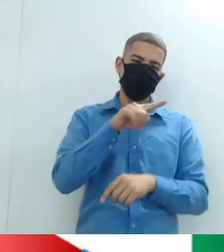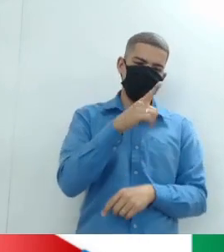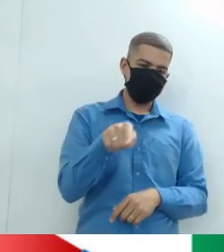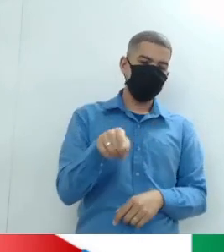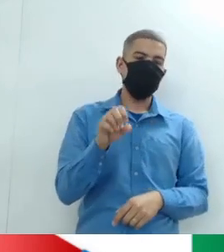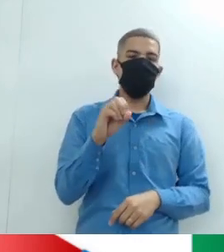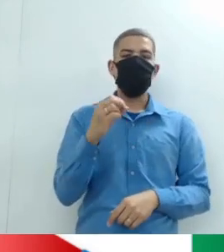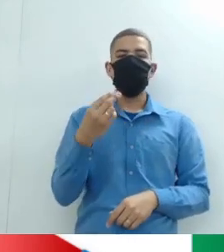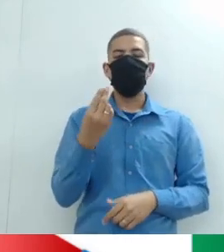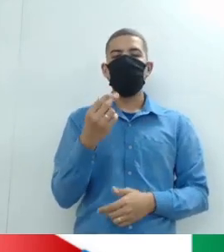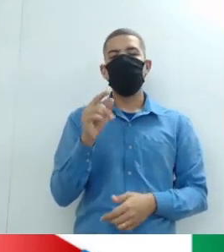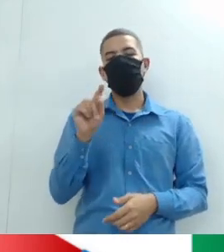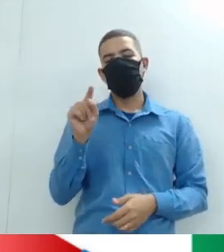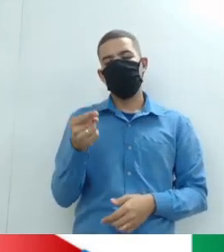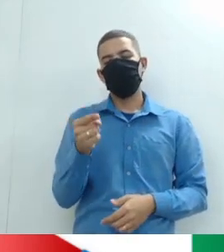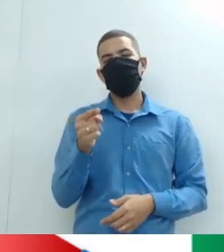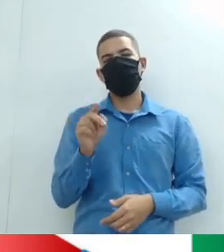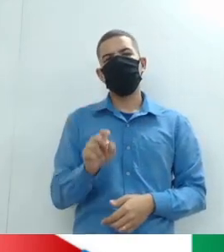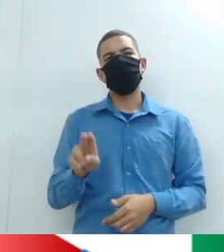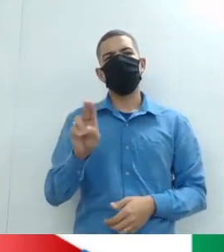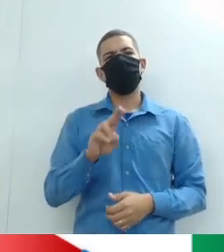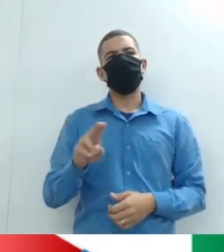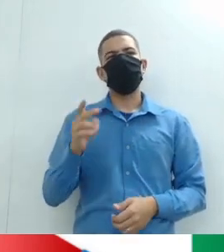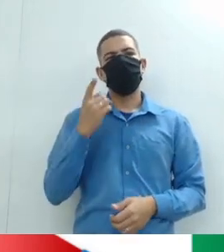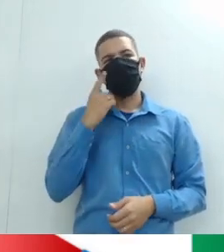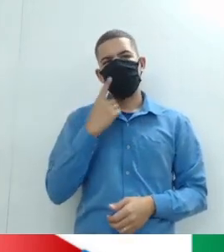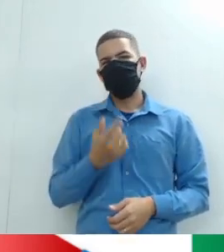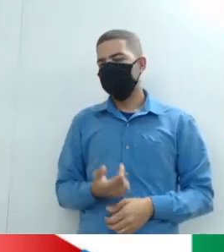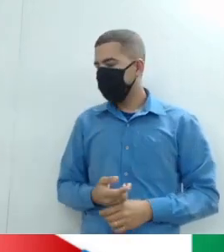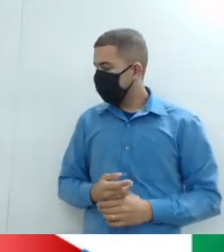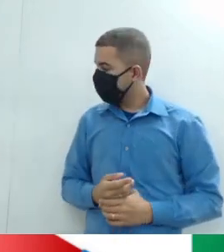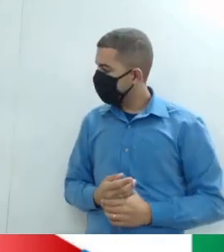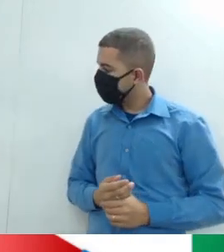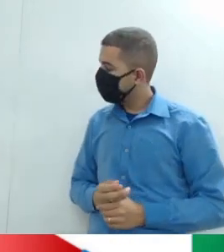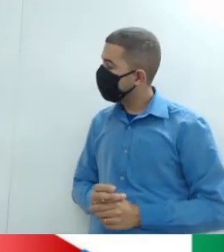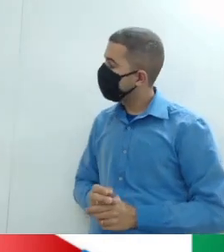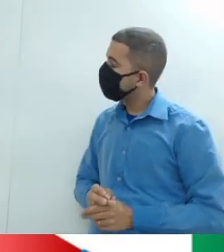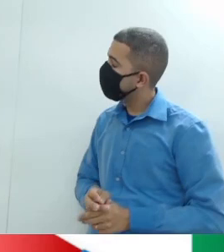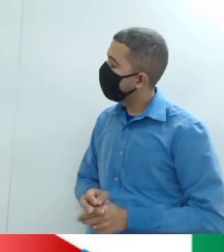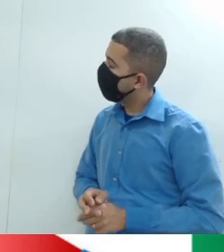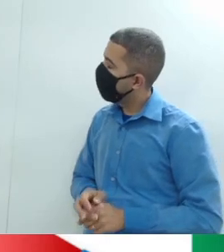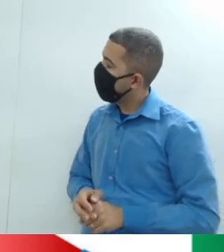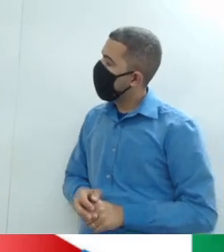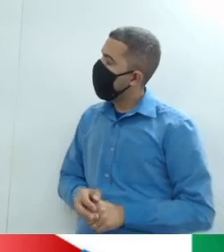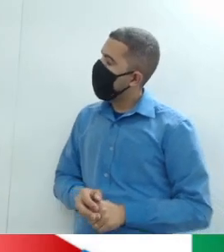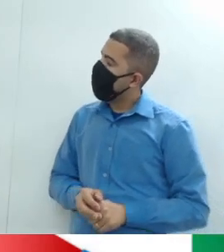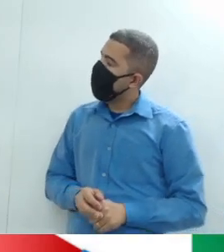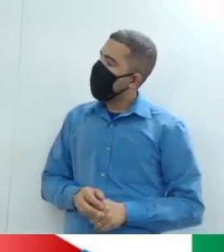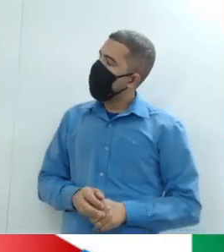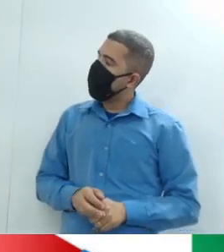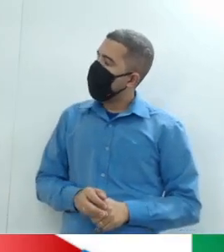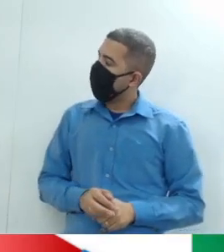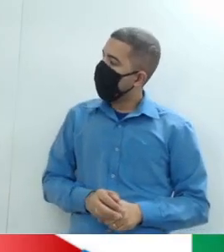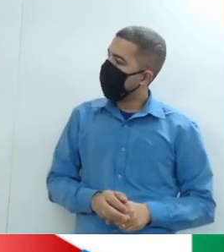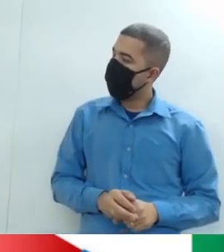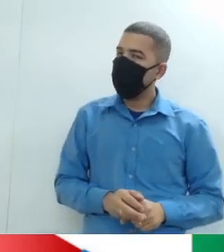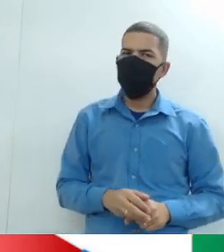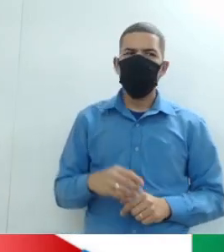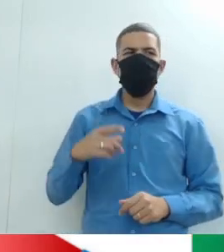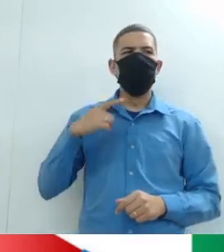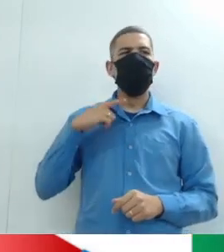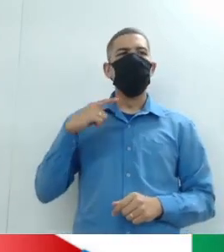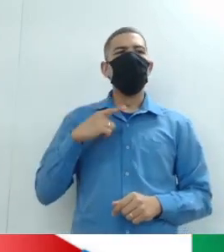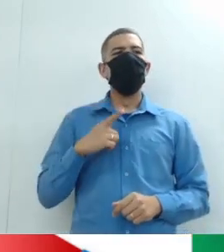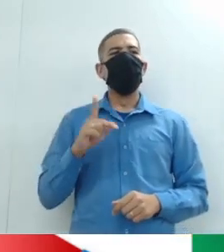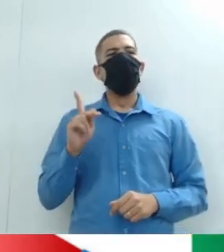Bom, a grosso modo a gente trabalha assim, ó. Se eu tenho, né, o quilômetro cúbico